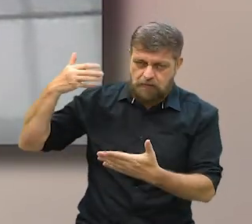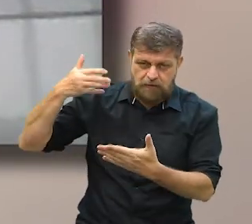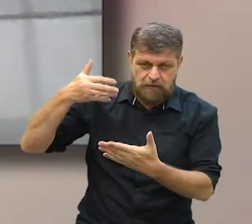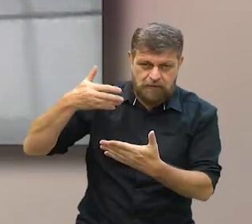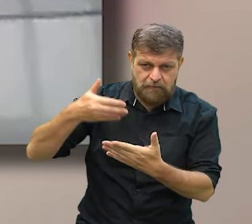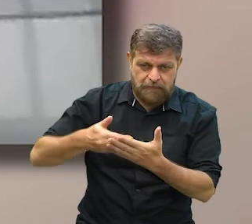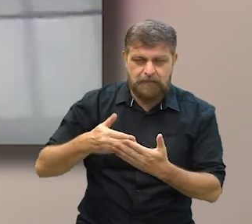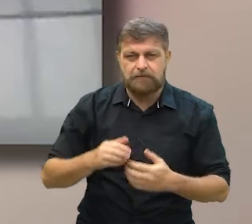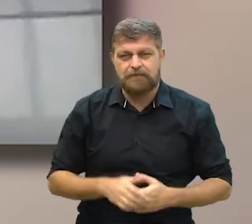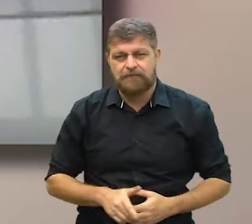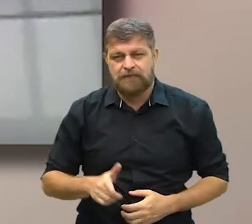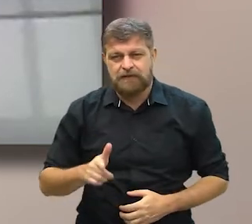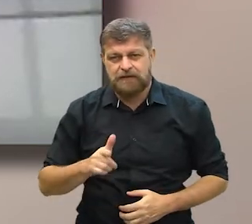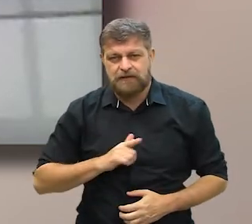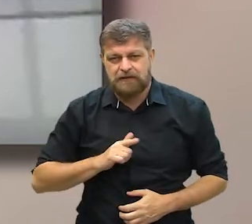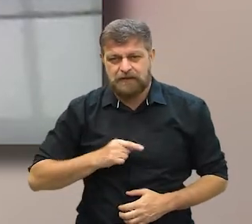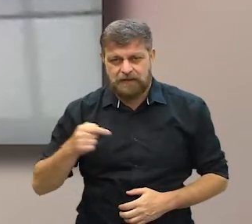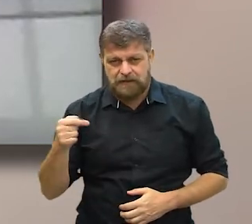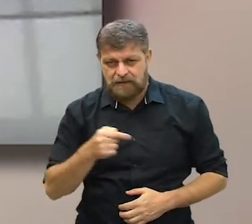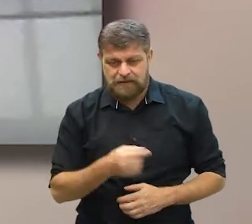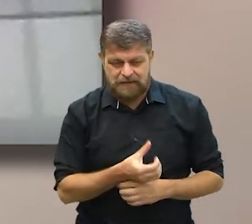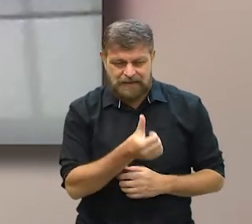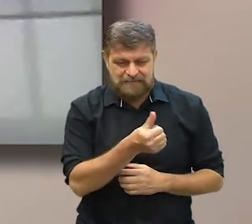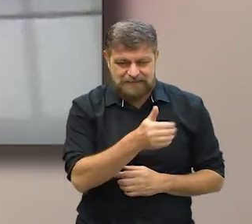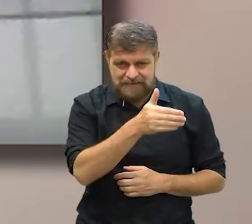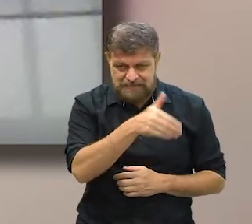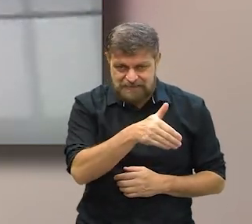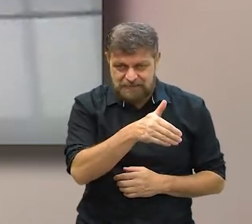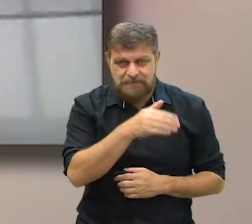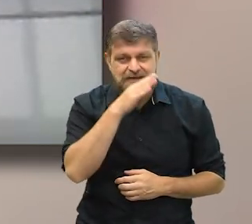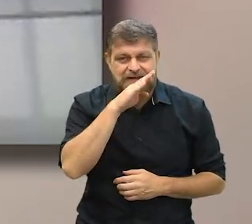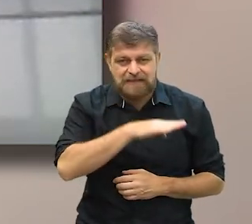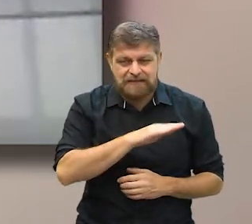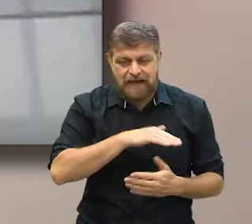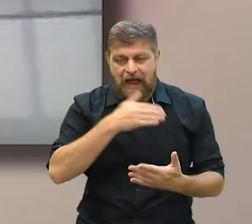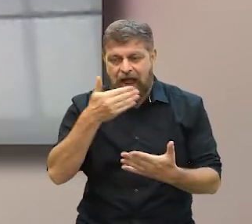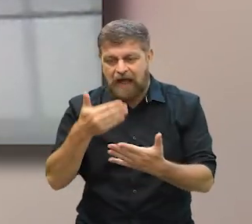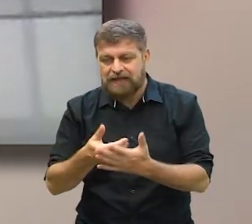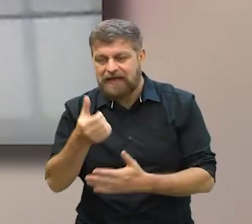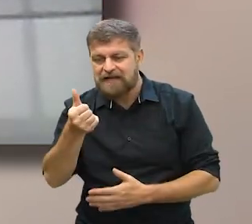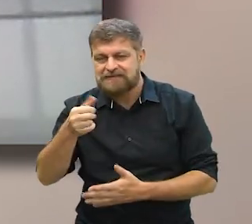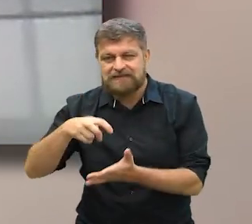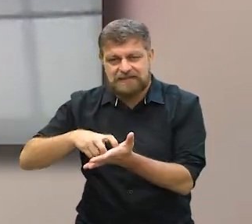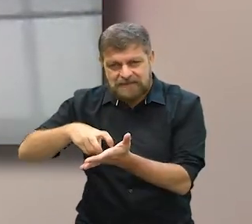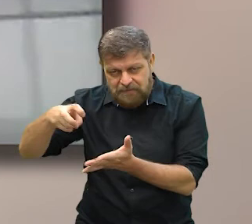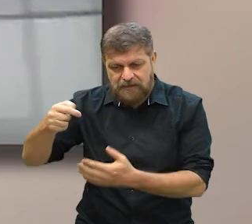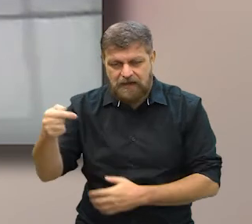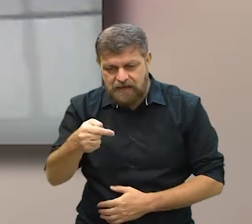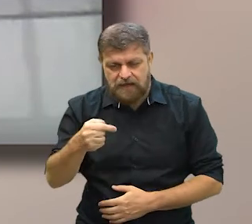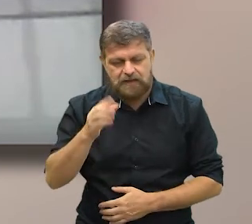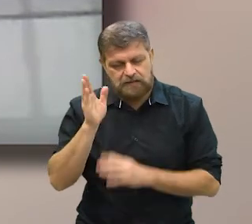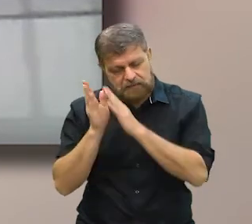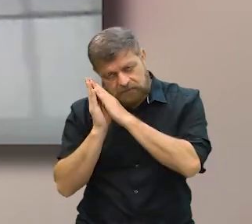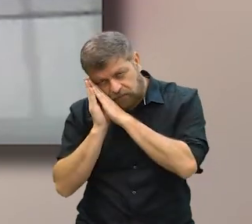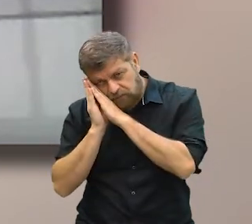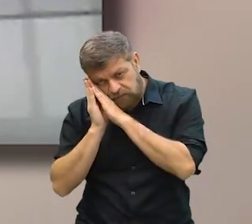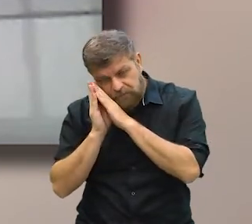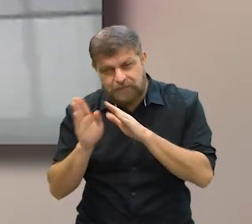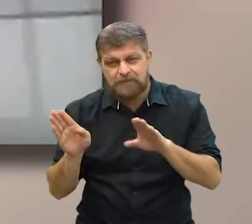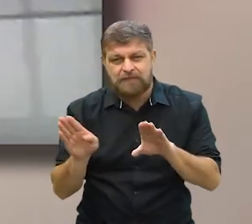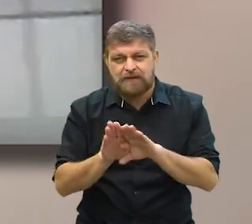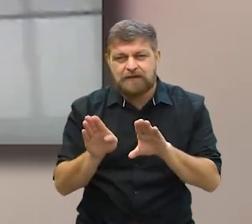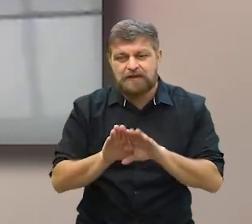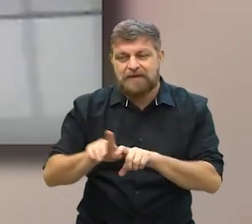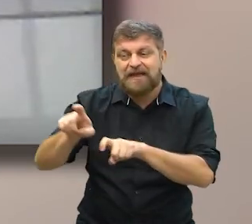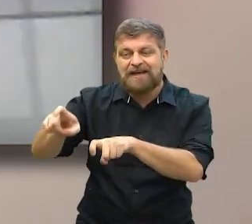tem que ser sono noturno isso daí, fora o sono diurno. Então, teria que dormir das 6h30 da tarde, das 6 da